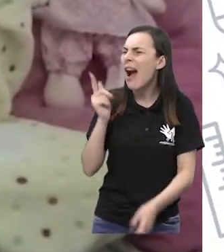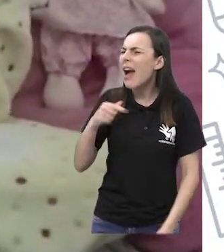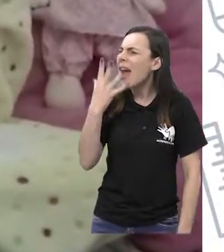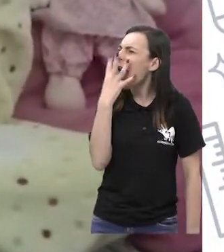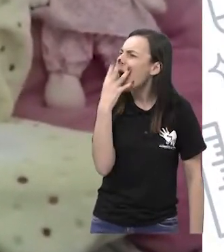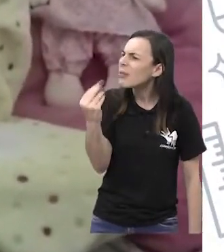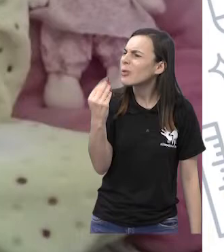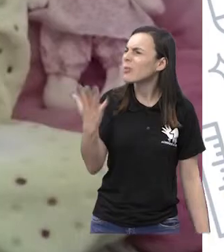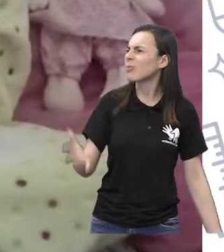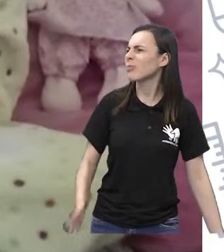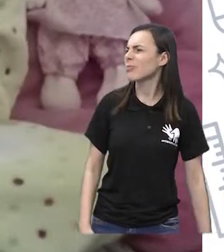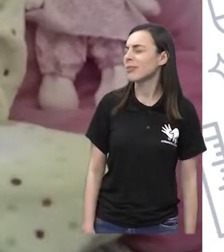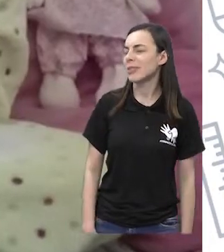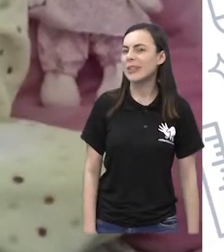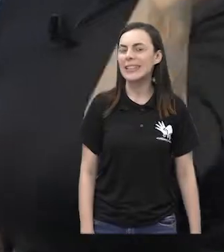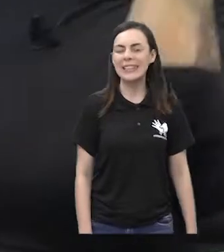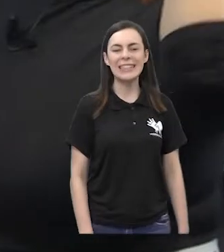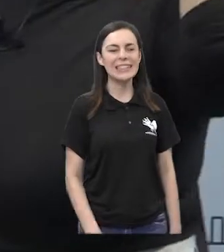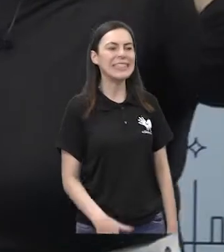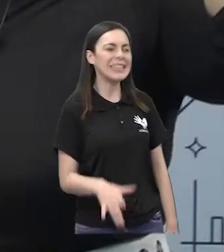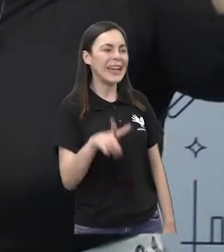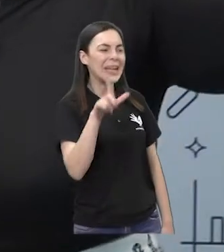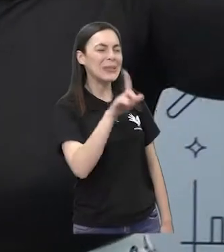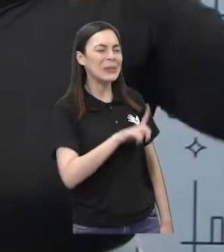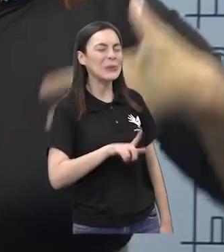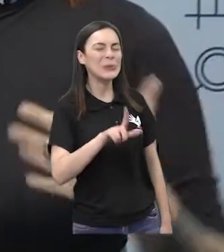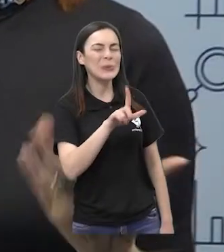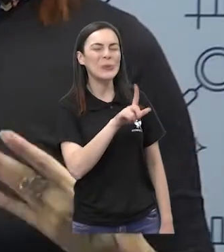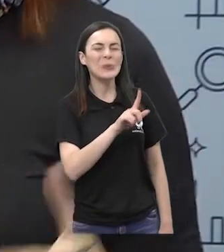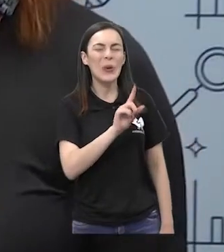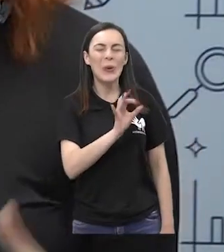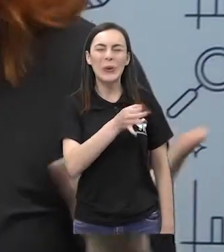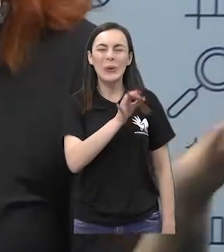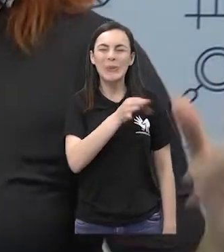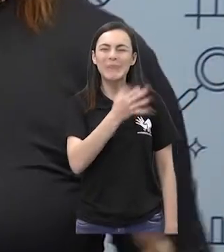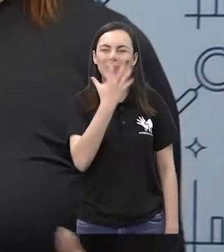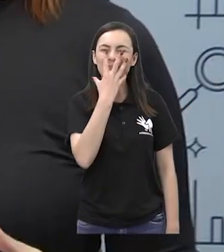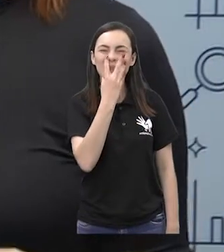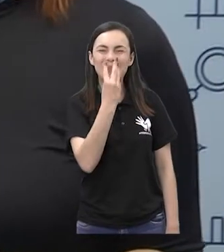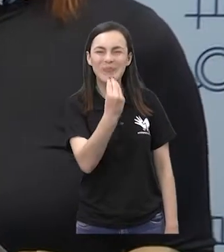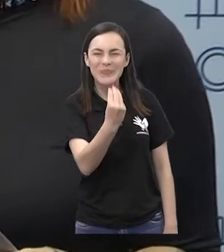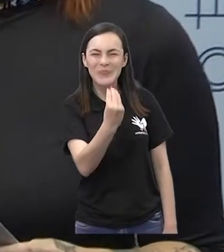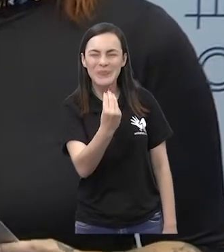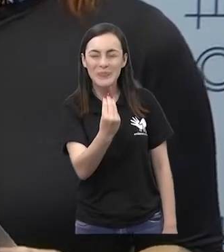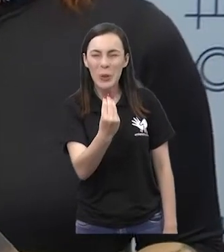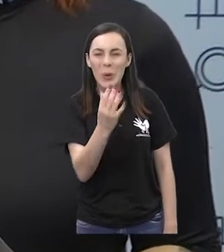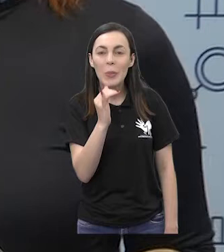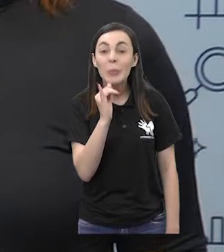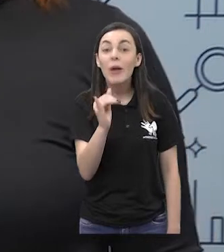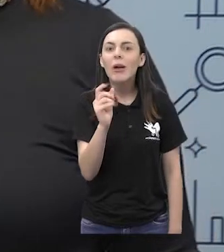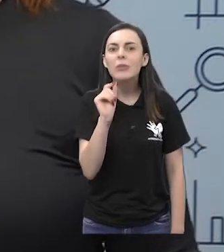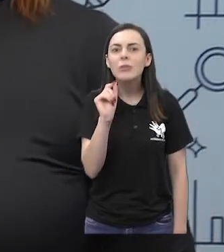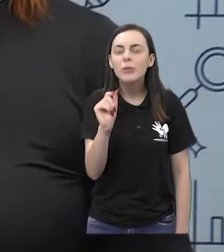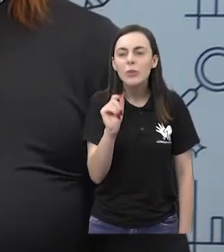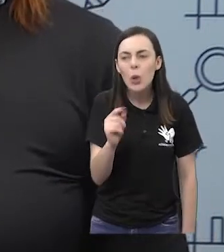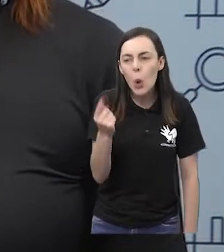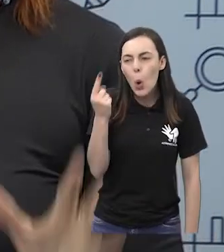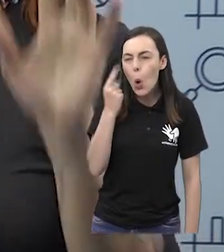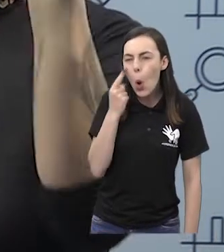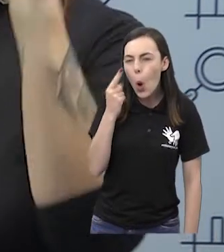um lobo É lógico um lobo e disse